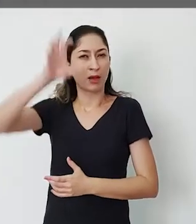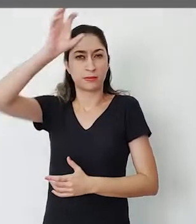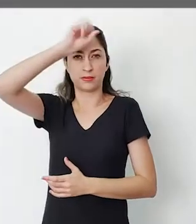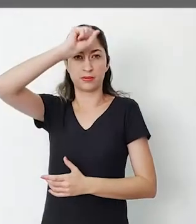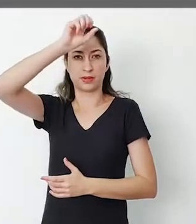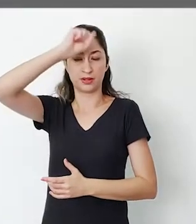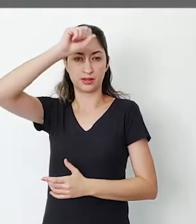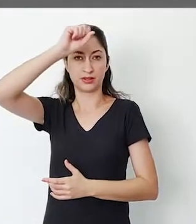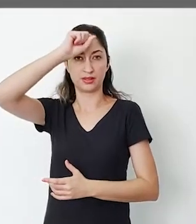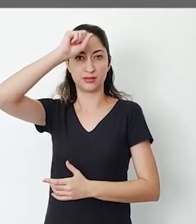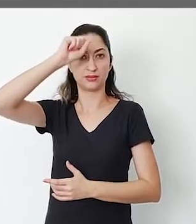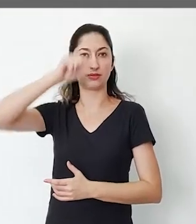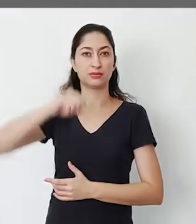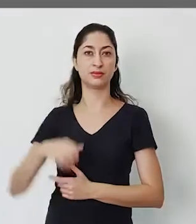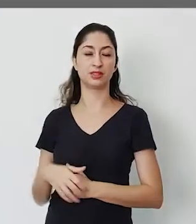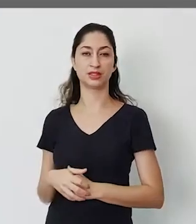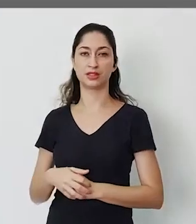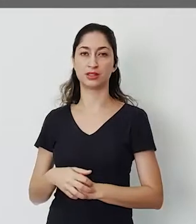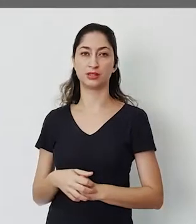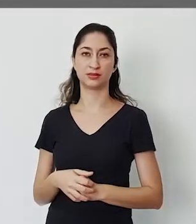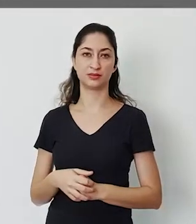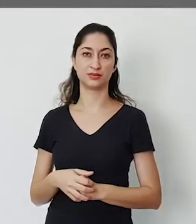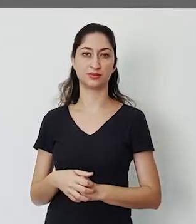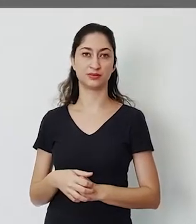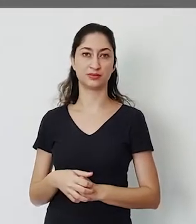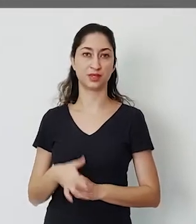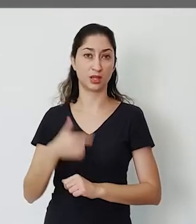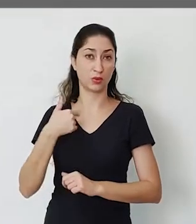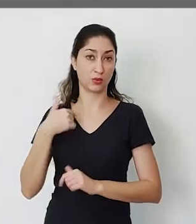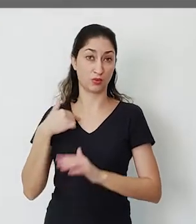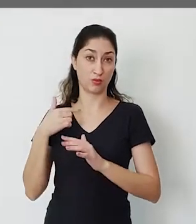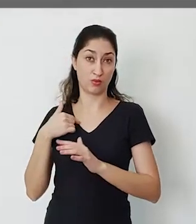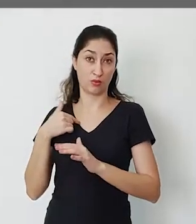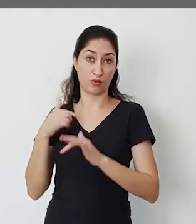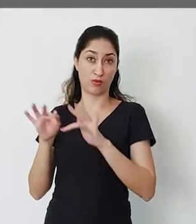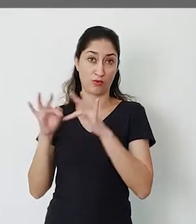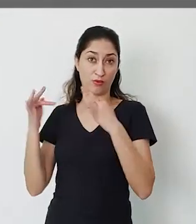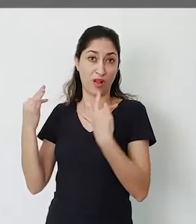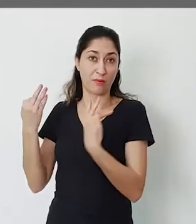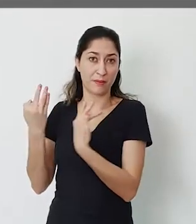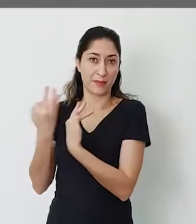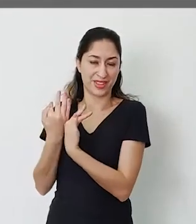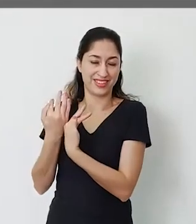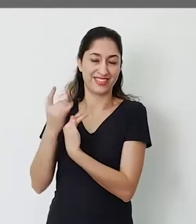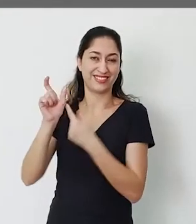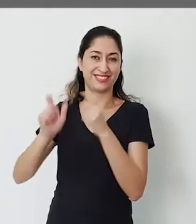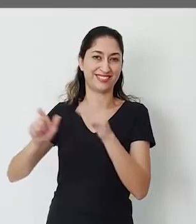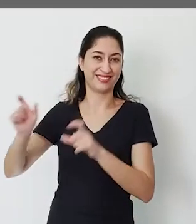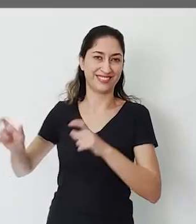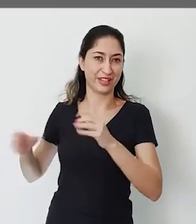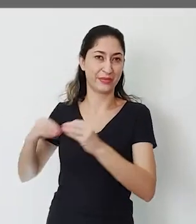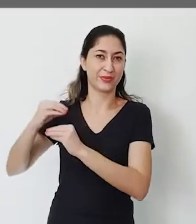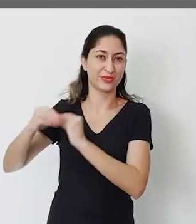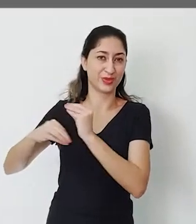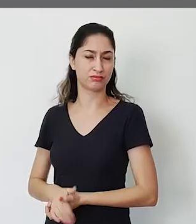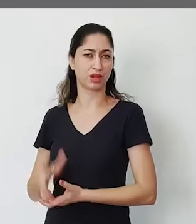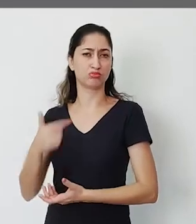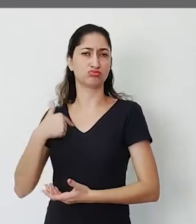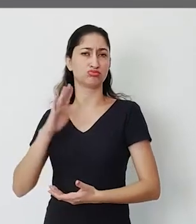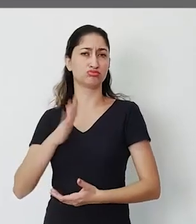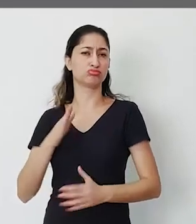Além disso, é isso. O trabalho mais recente, os trabalhos mais recentes que eu tenho